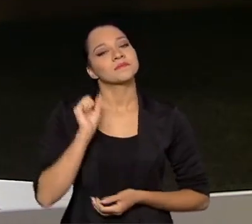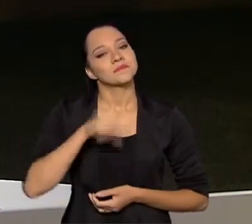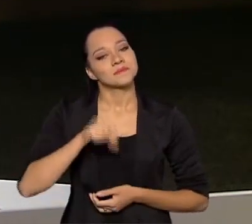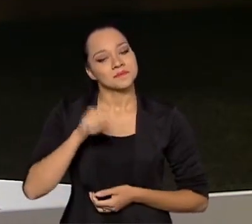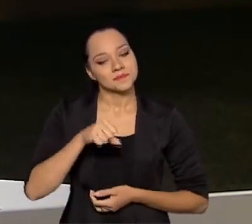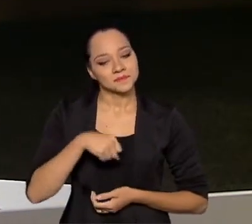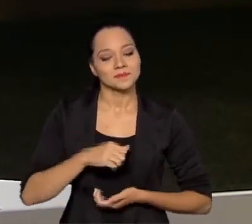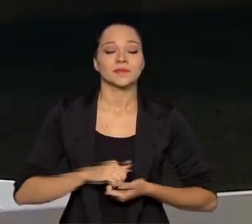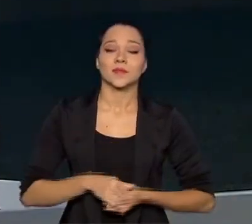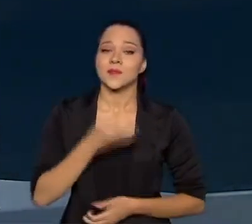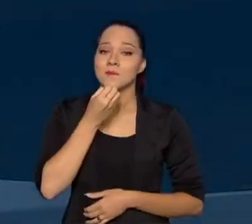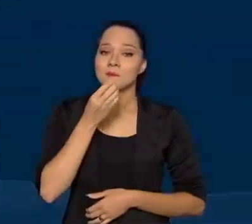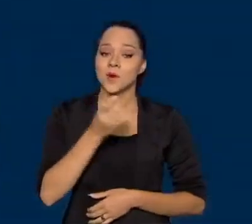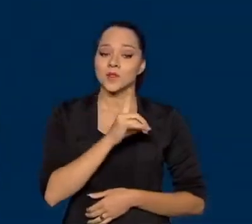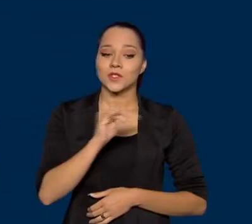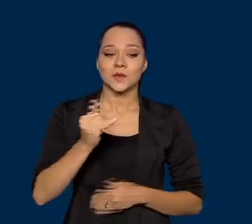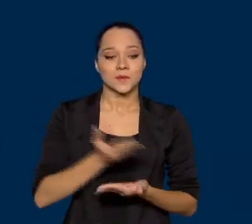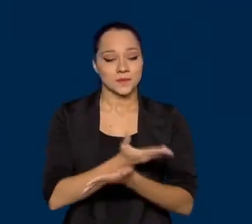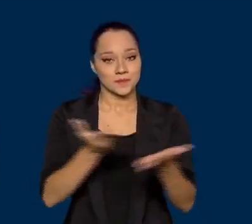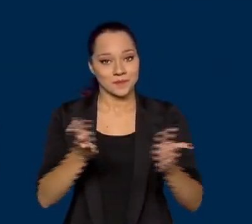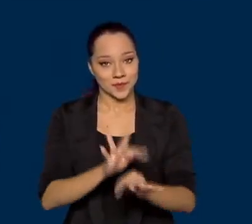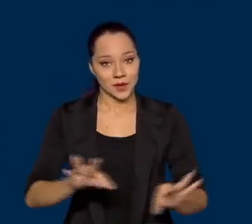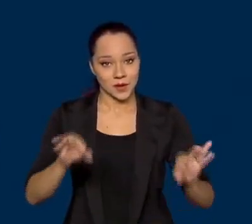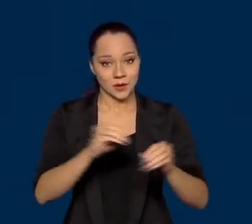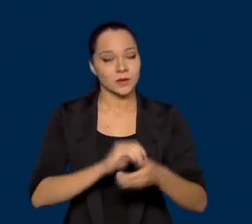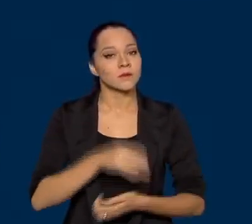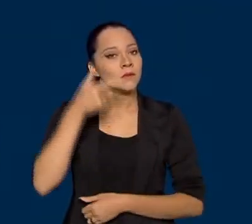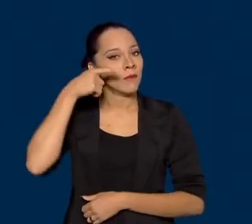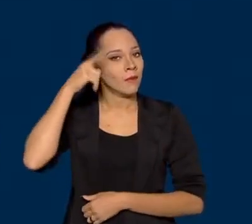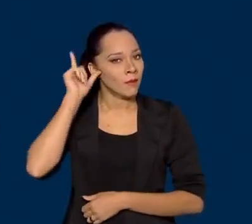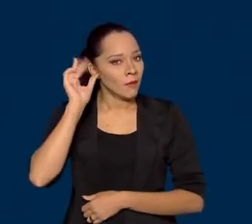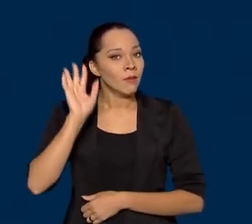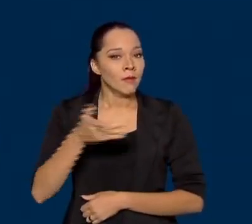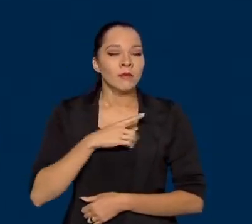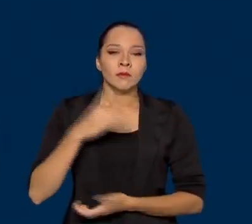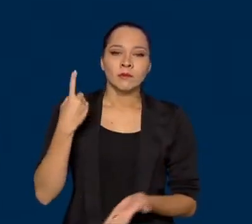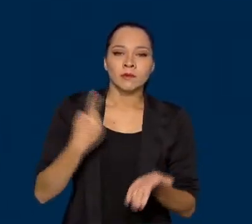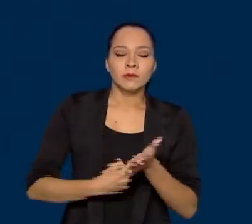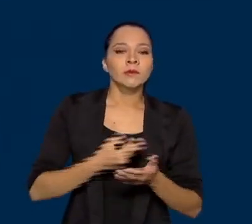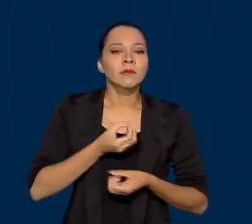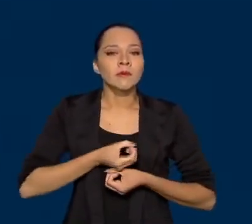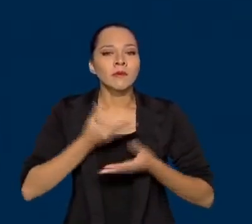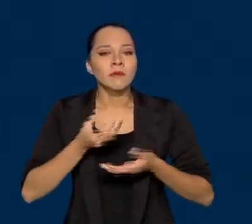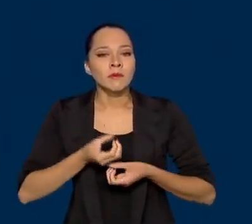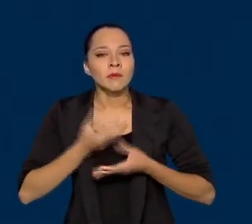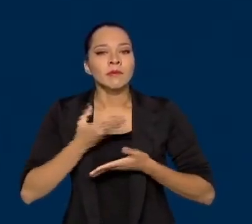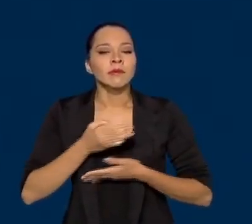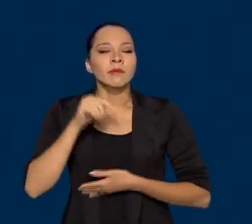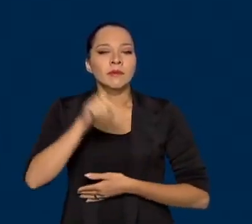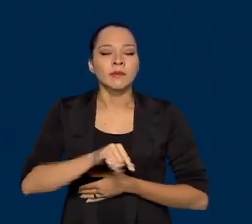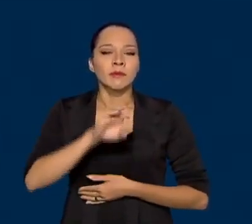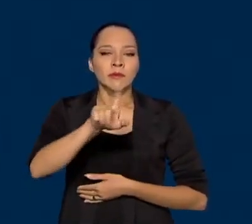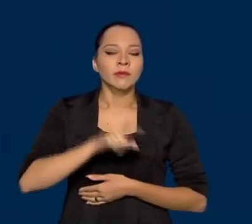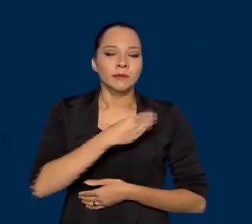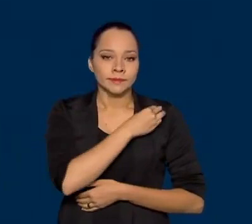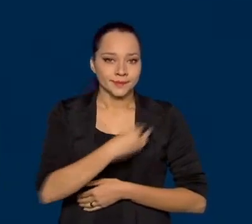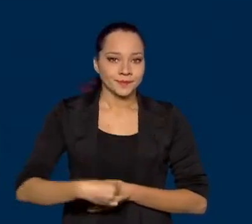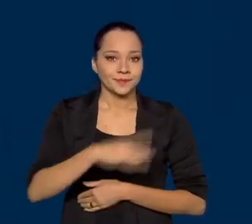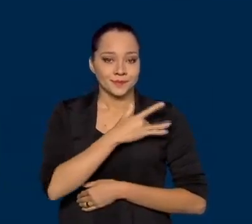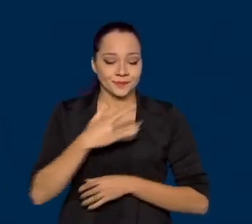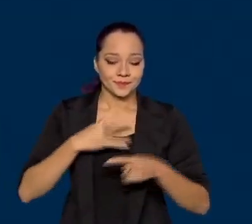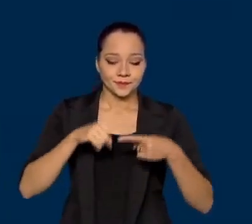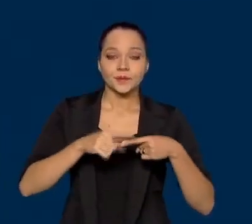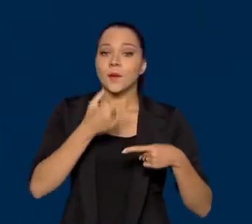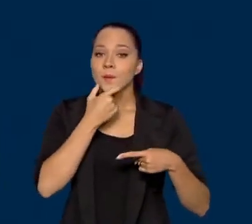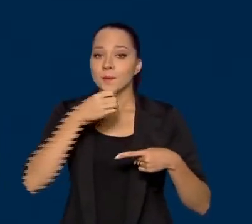Exatamente, Miguelzinho. Bom dia para você, bom dia a todos. Ontem estavam marcados os depoimentos dos ex-ministros da Saúde,